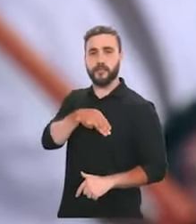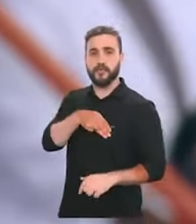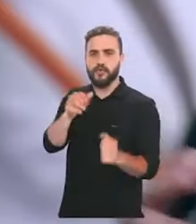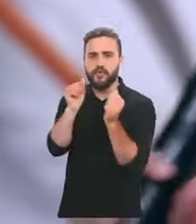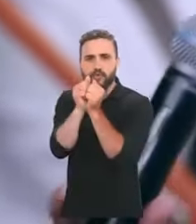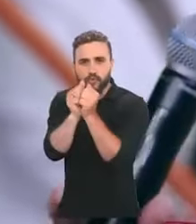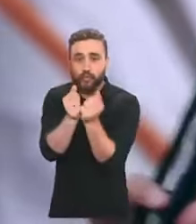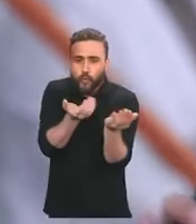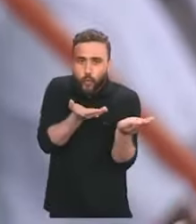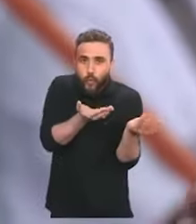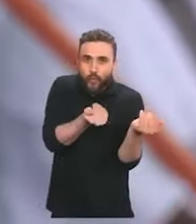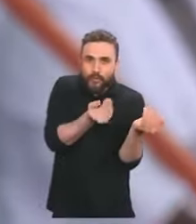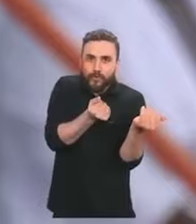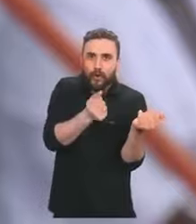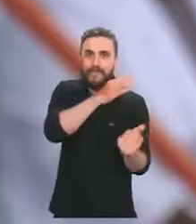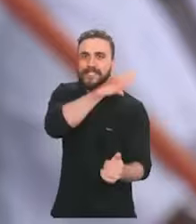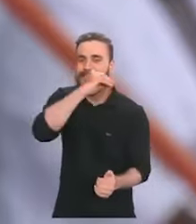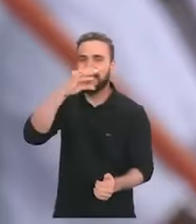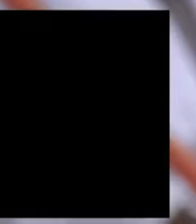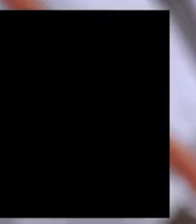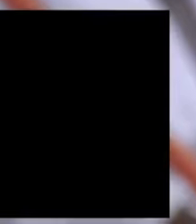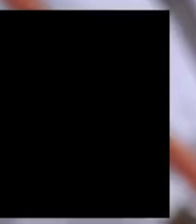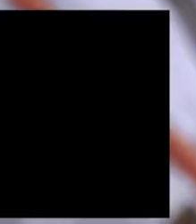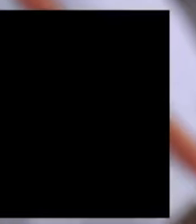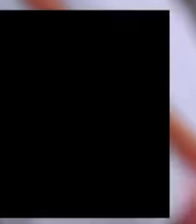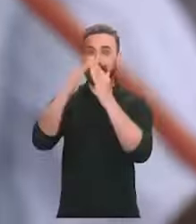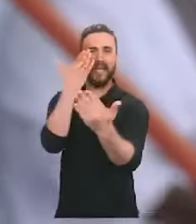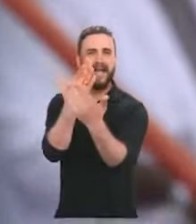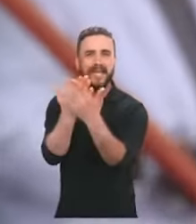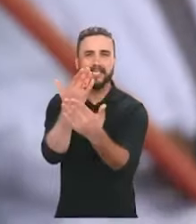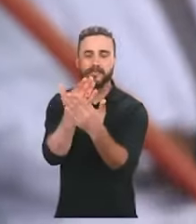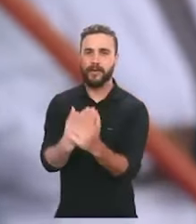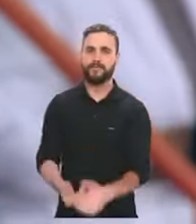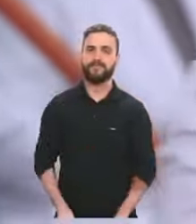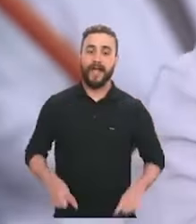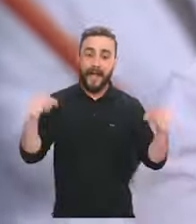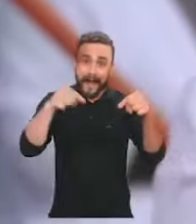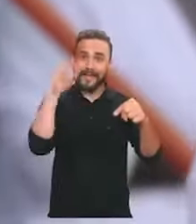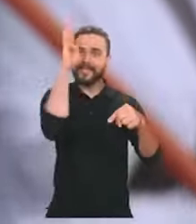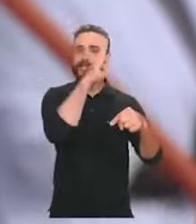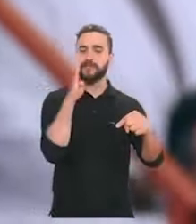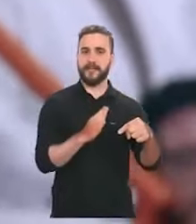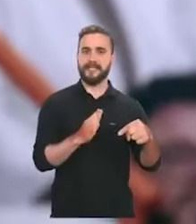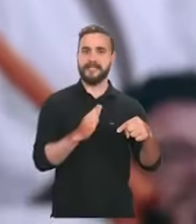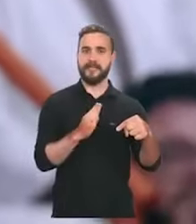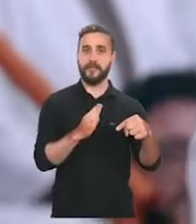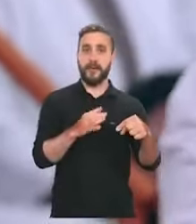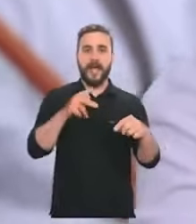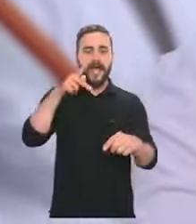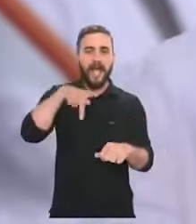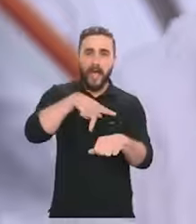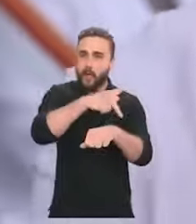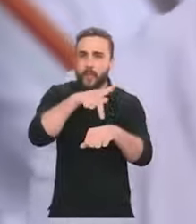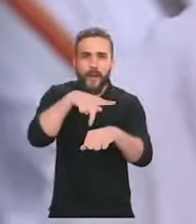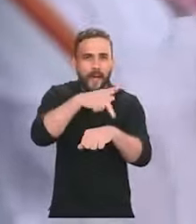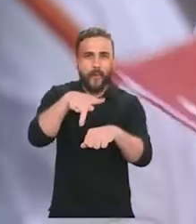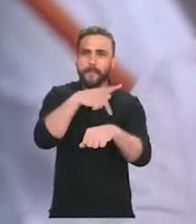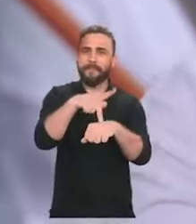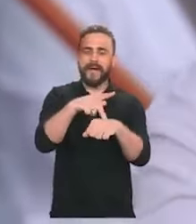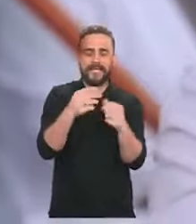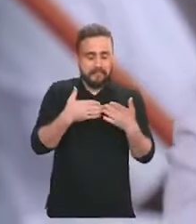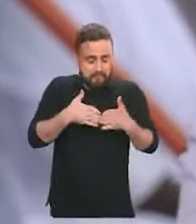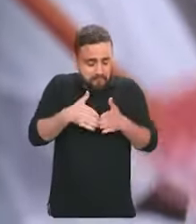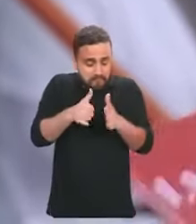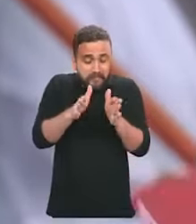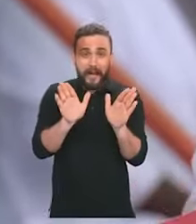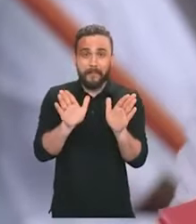em ambiente escolar, em ambiente de escola. Quem está no Brasil, um país aberto, tranquilo e receptivo para o Evangelho, já sabe que é difícil entrar em